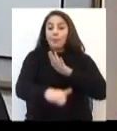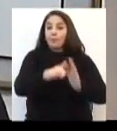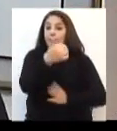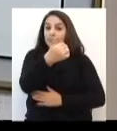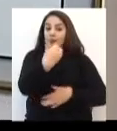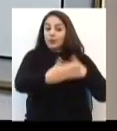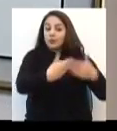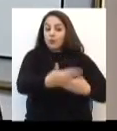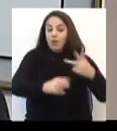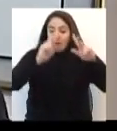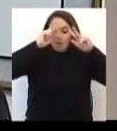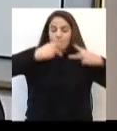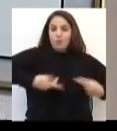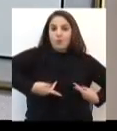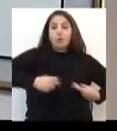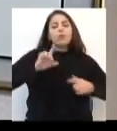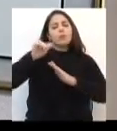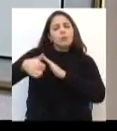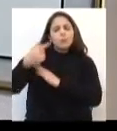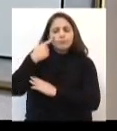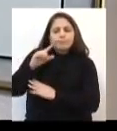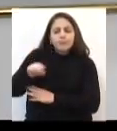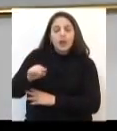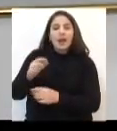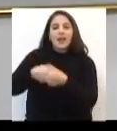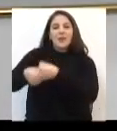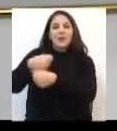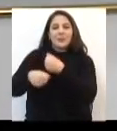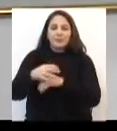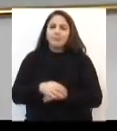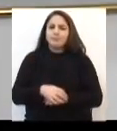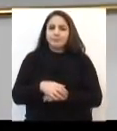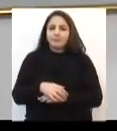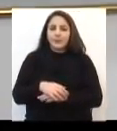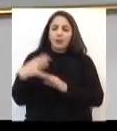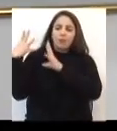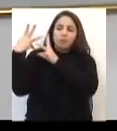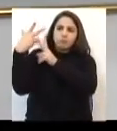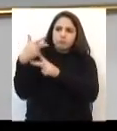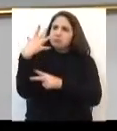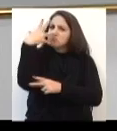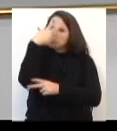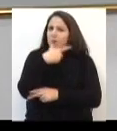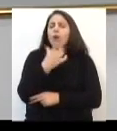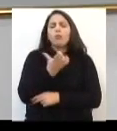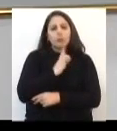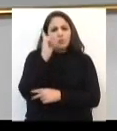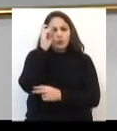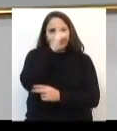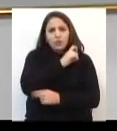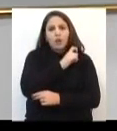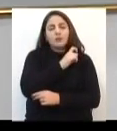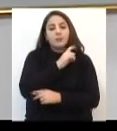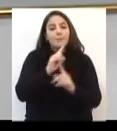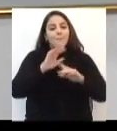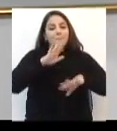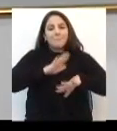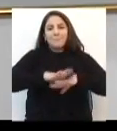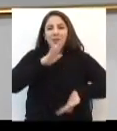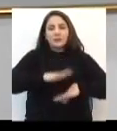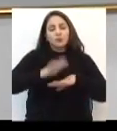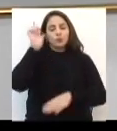primeiro desenvolver o ser humano e depois medir o econômico. Uma história muito linda, com dificuldades, claro, mas muito